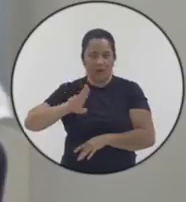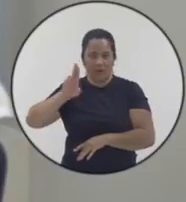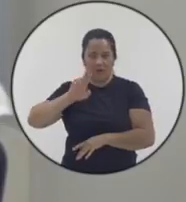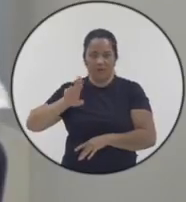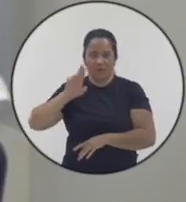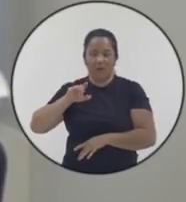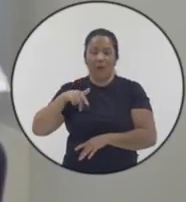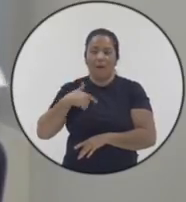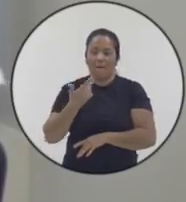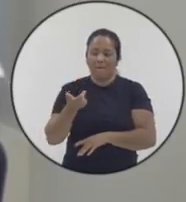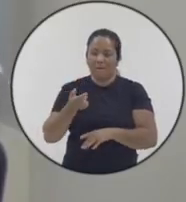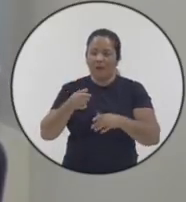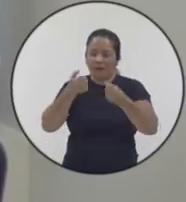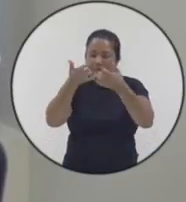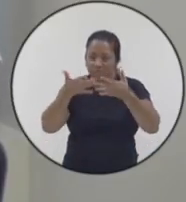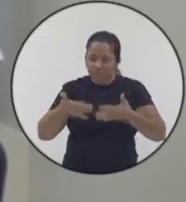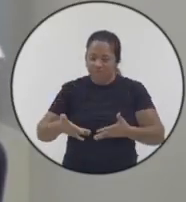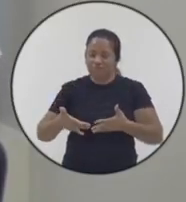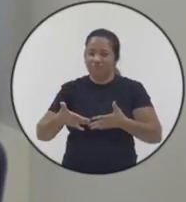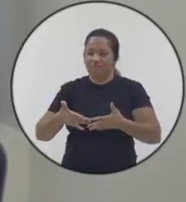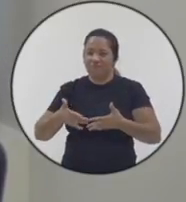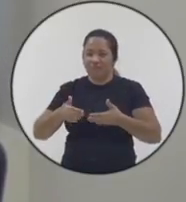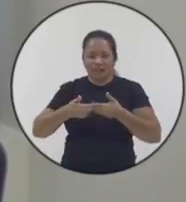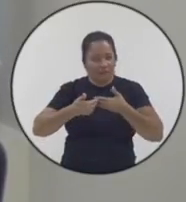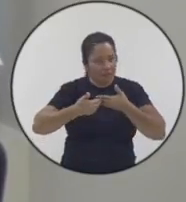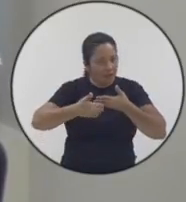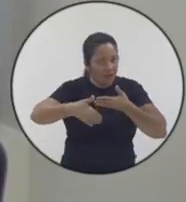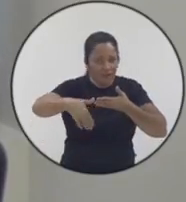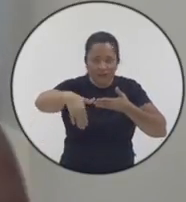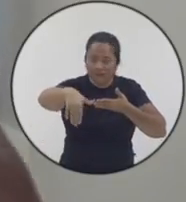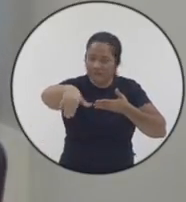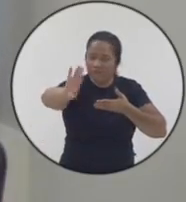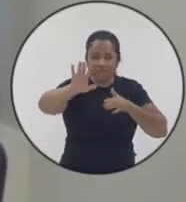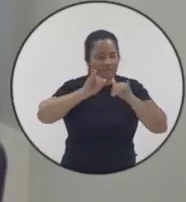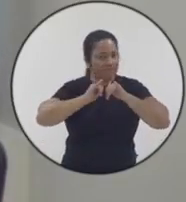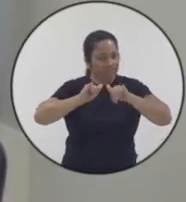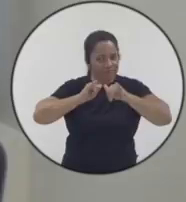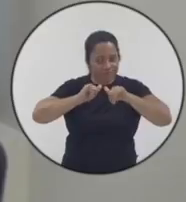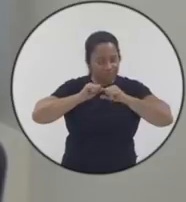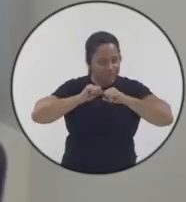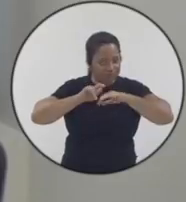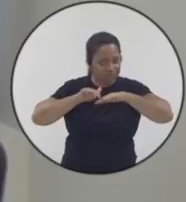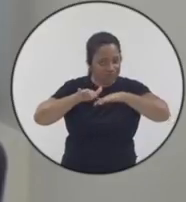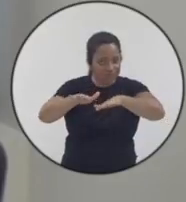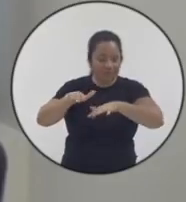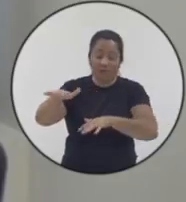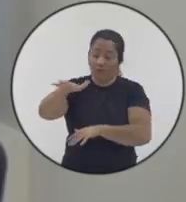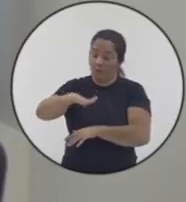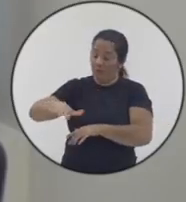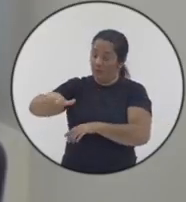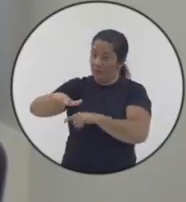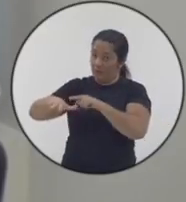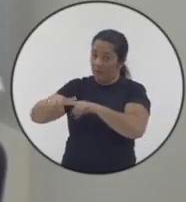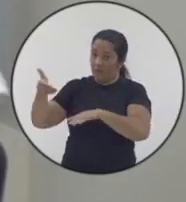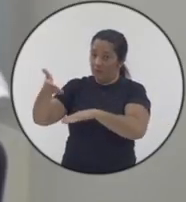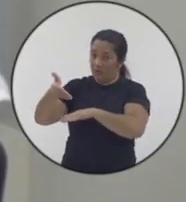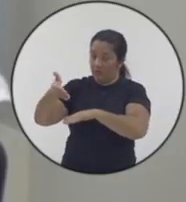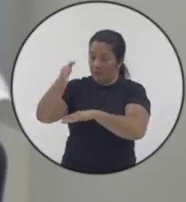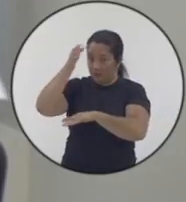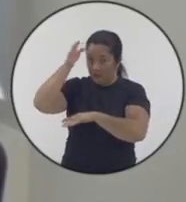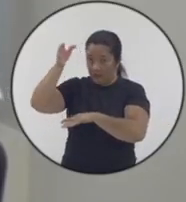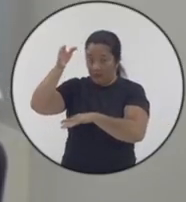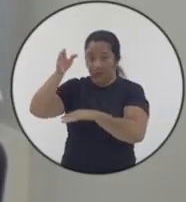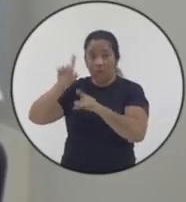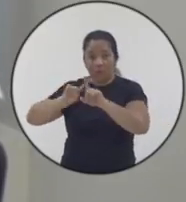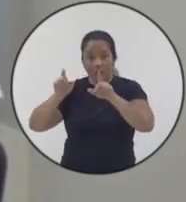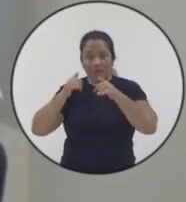esse desdobramento, levar daqui, para além desse ambiente onde a gente tem acesso ao conhecimento, para as outras